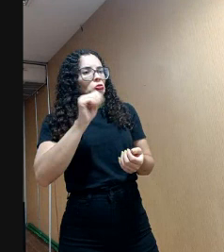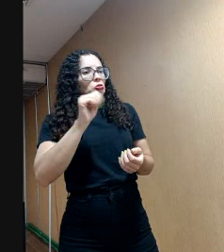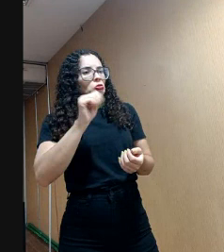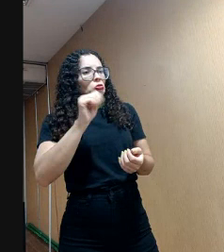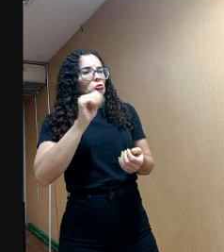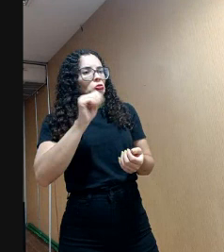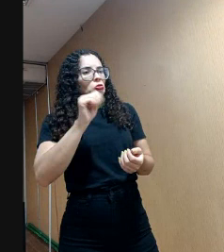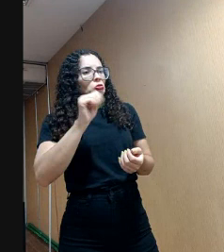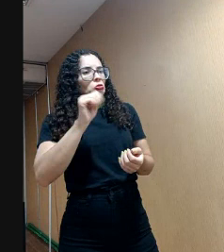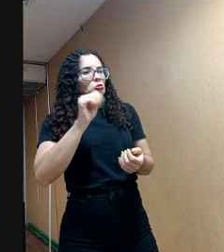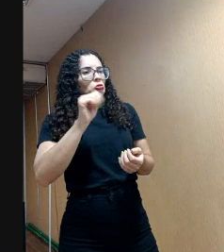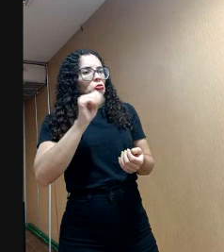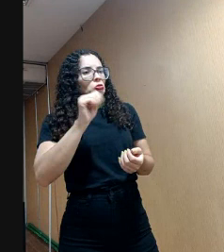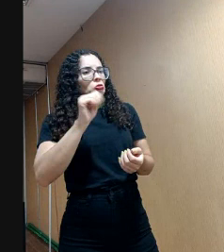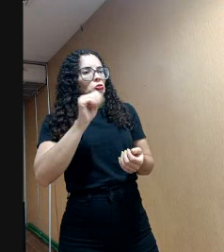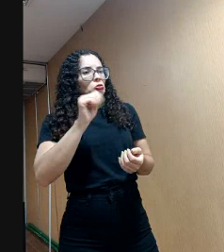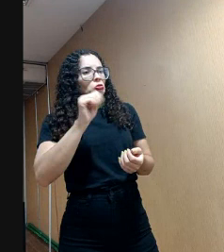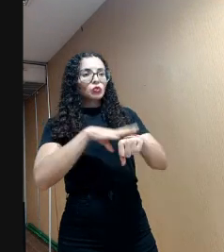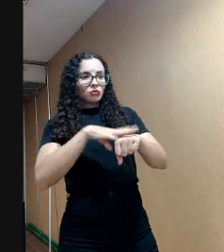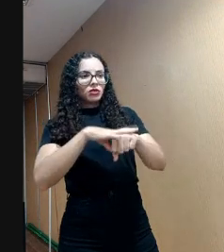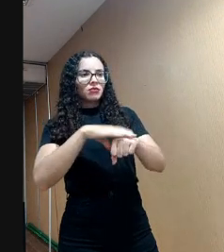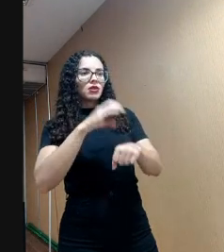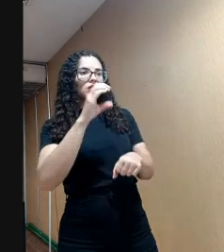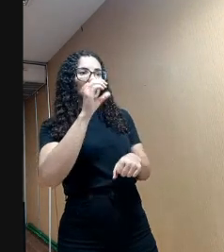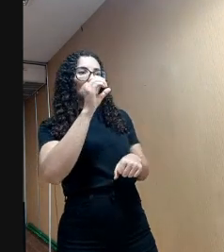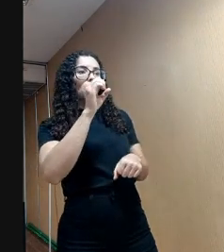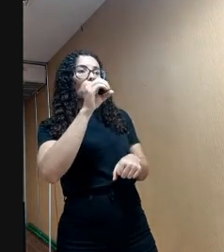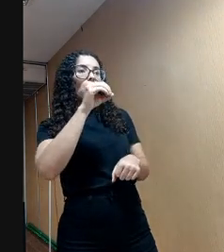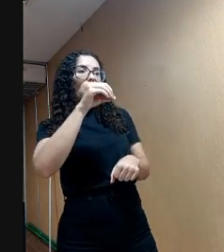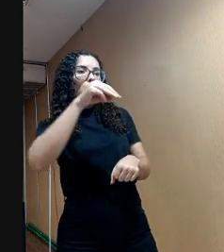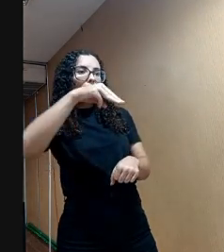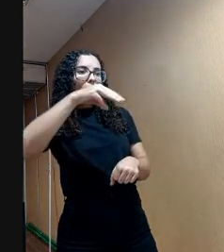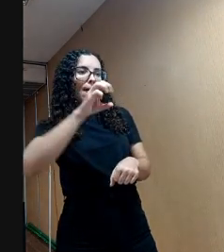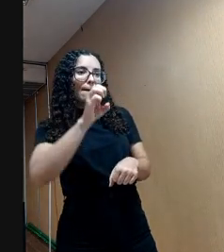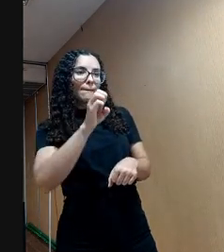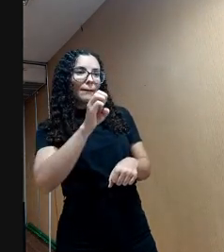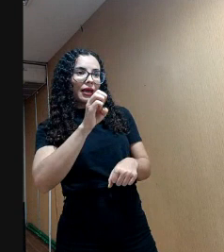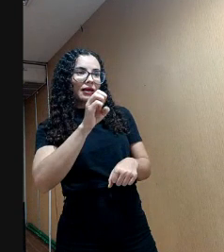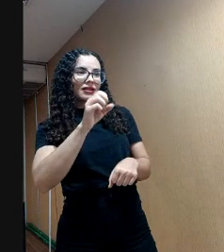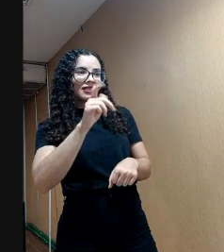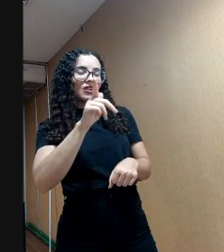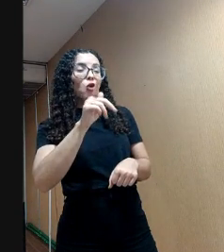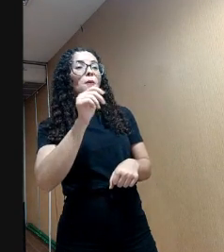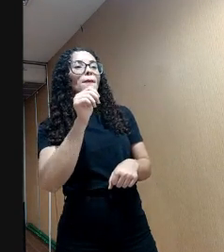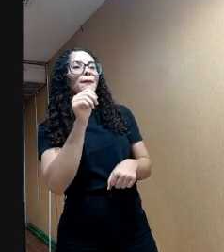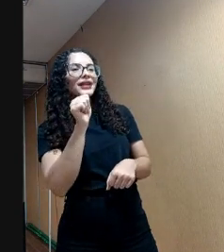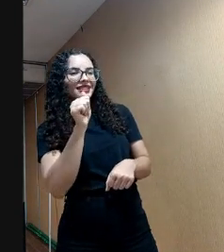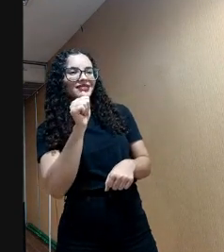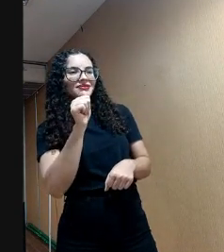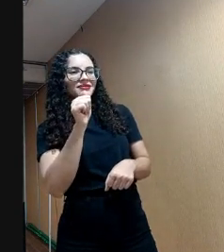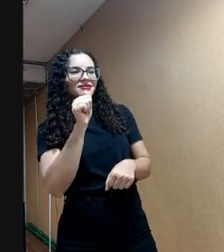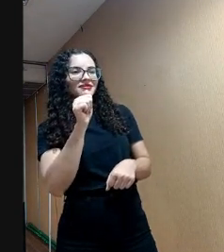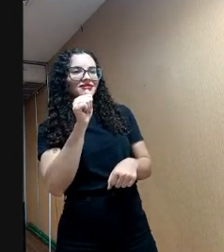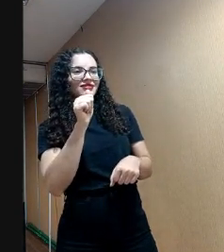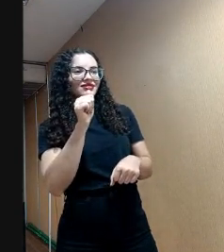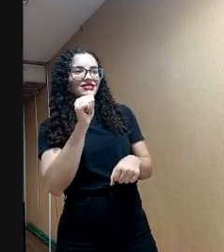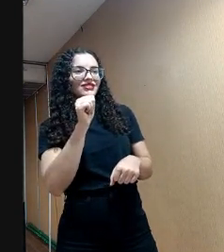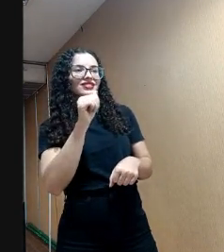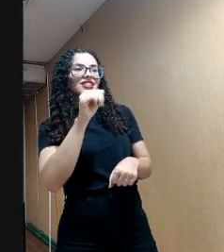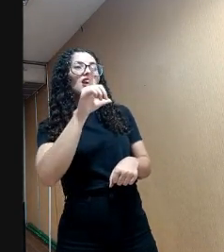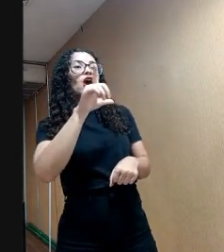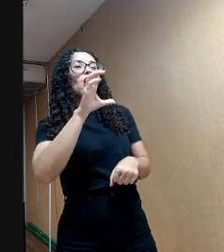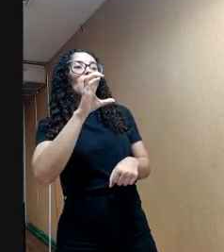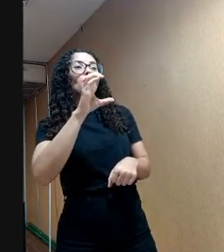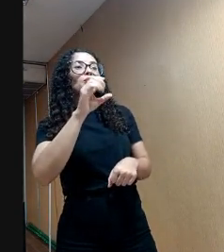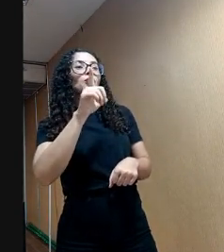Ômega, junto com o clube de astronomia Vega, foram os pioneiros aqui do Campus Pesqueira também. Depois tivemos a